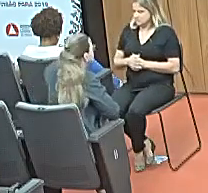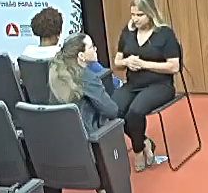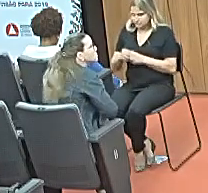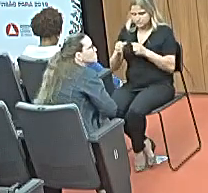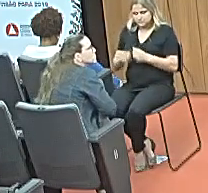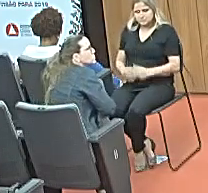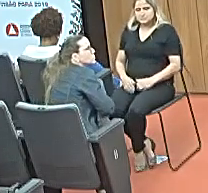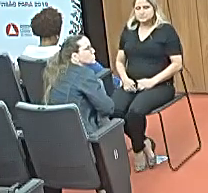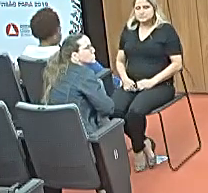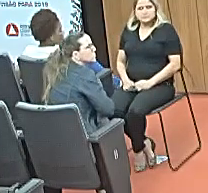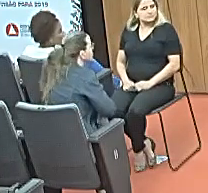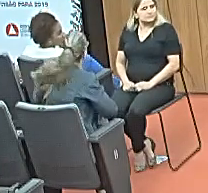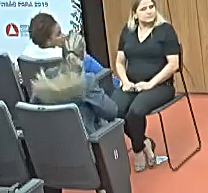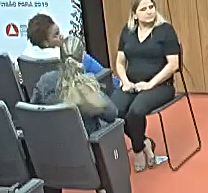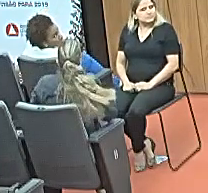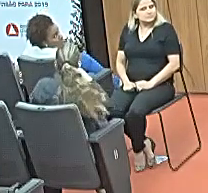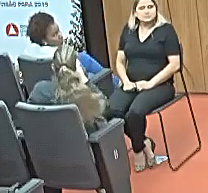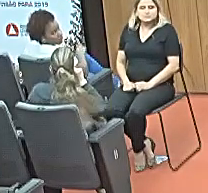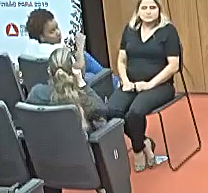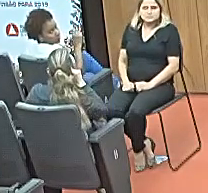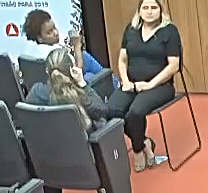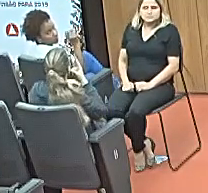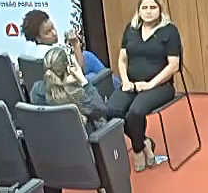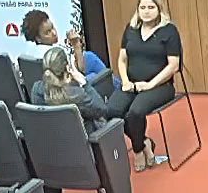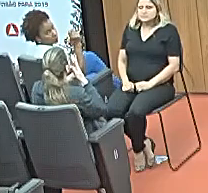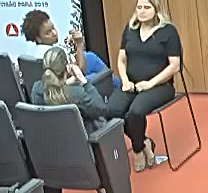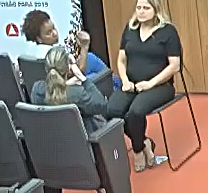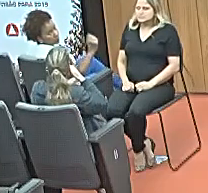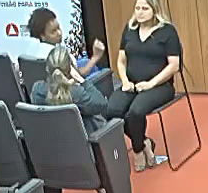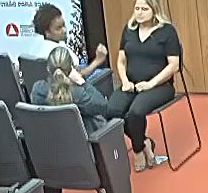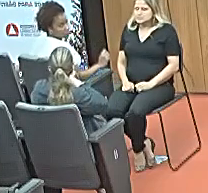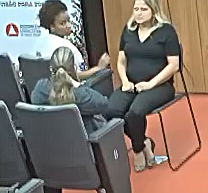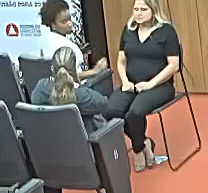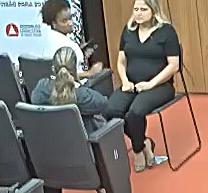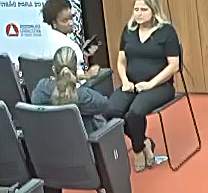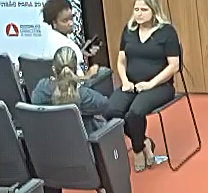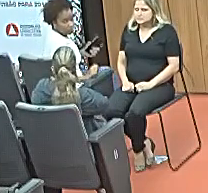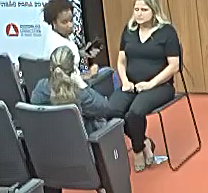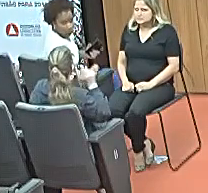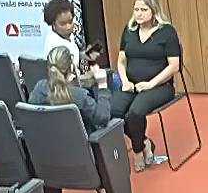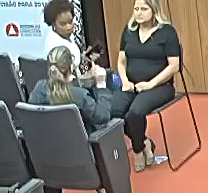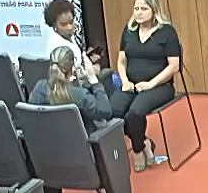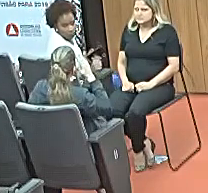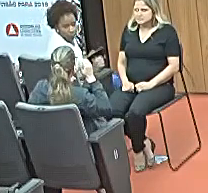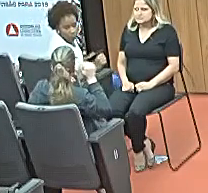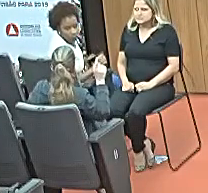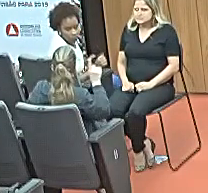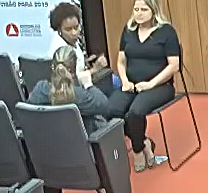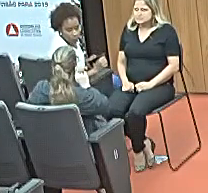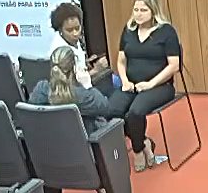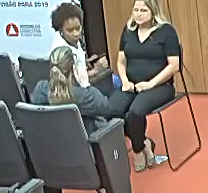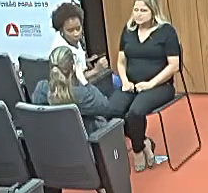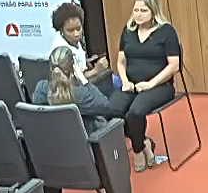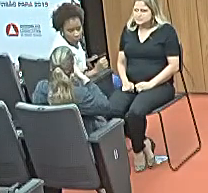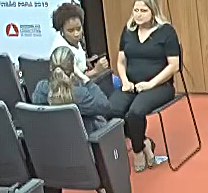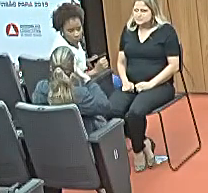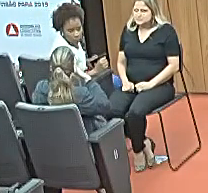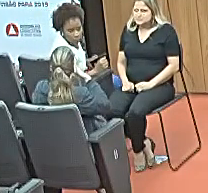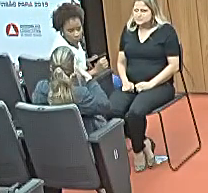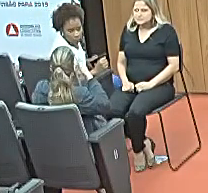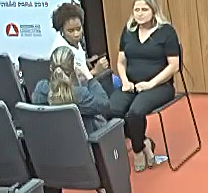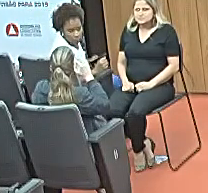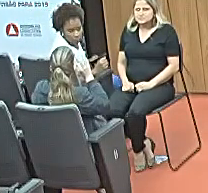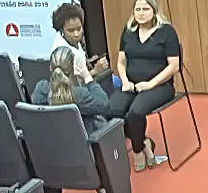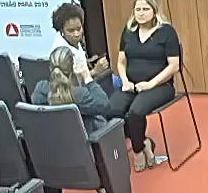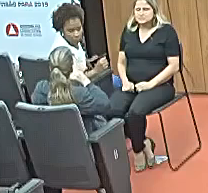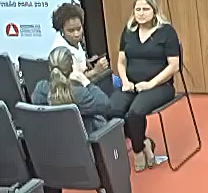uma hora é minas mais é resiliente não foi dita e tem lá tem uma